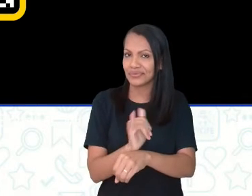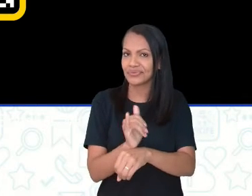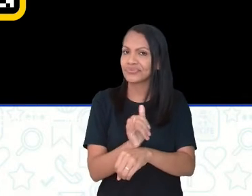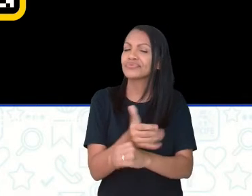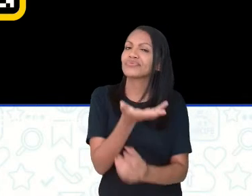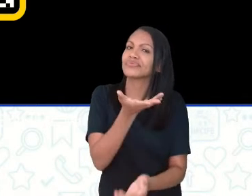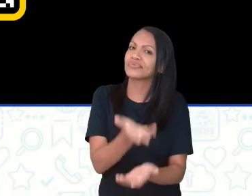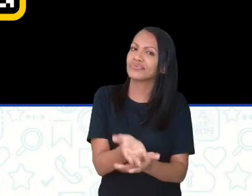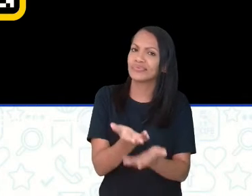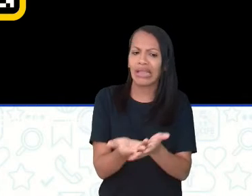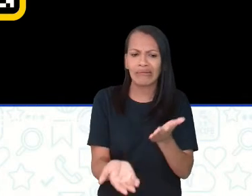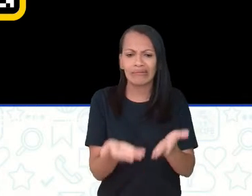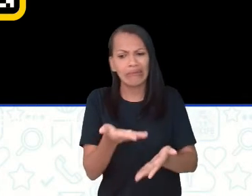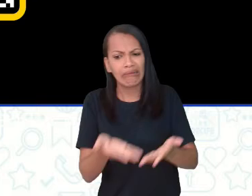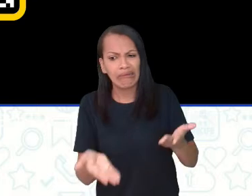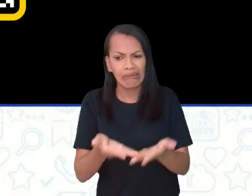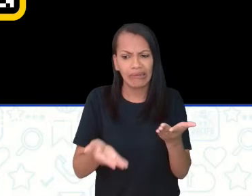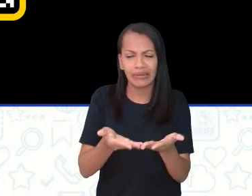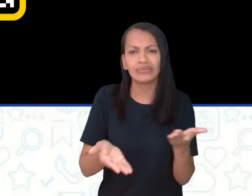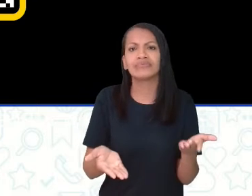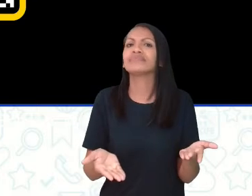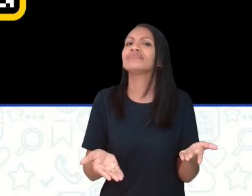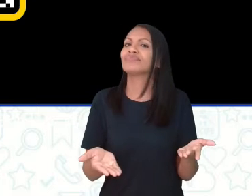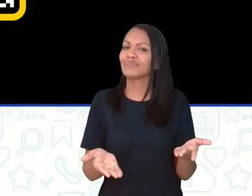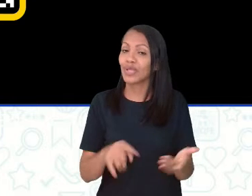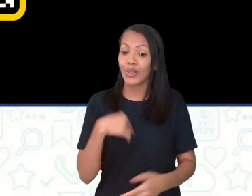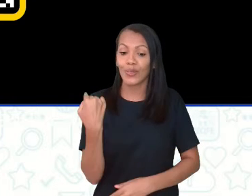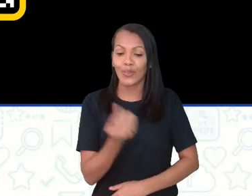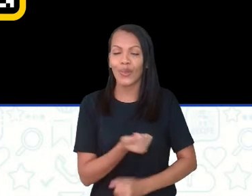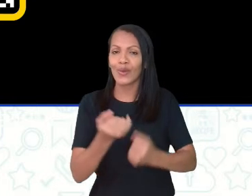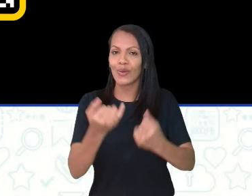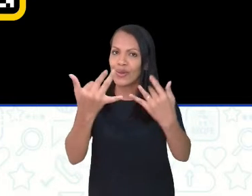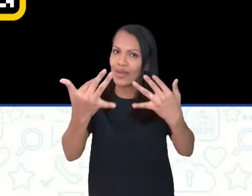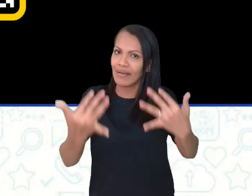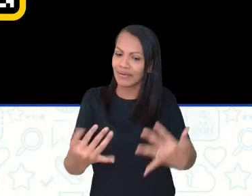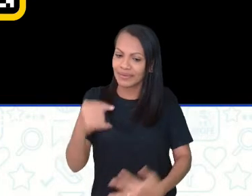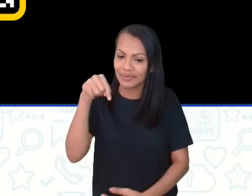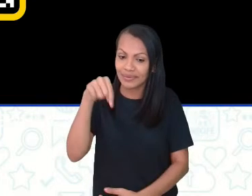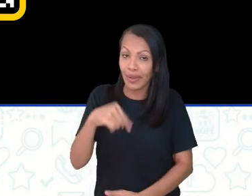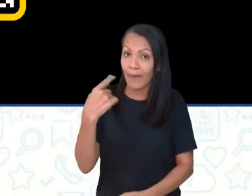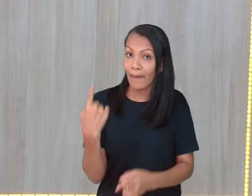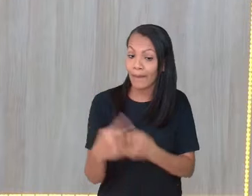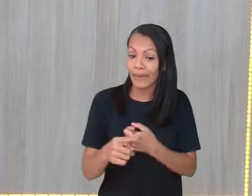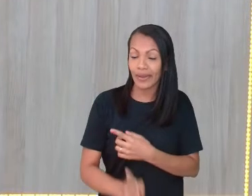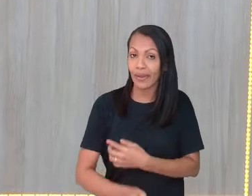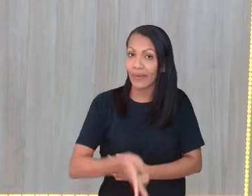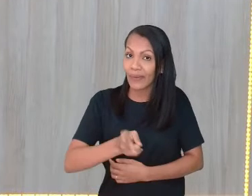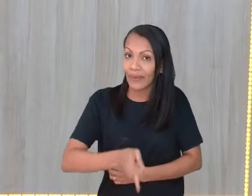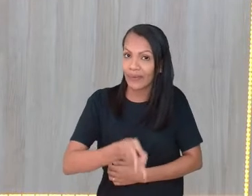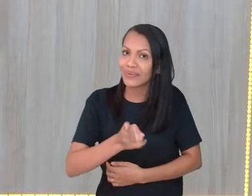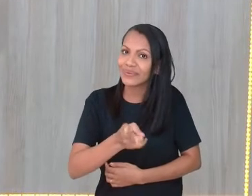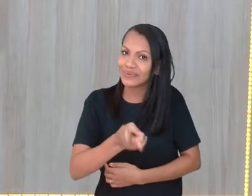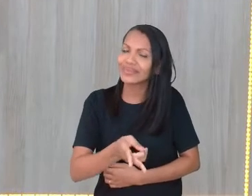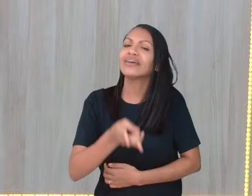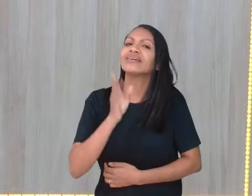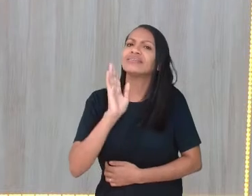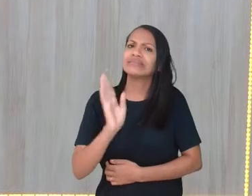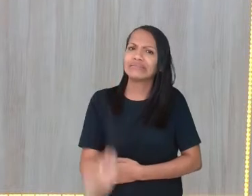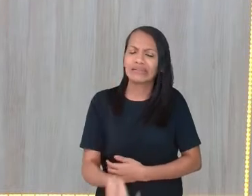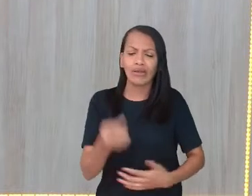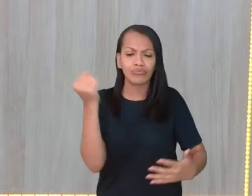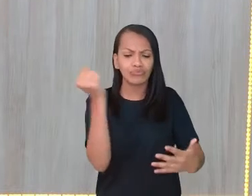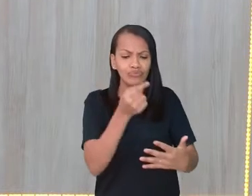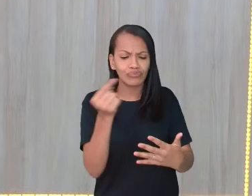e não ficar aí meio perdido ou meio perdida no que a gente está falando por aqui, porque é uma continuação, né? A gente falou sobre classificações